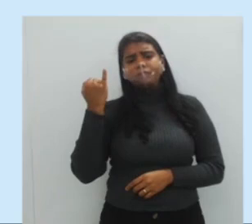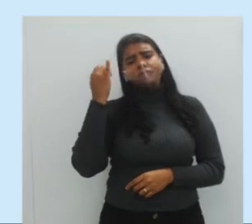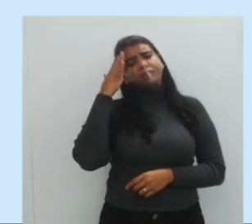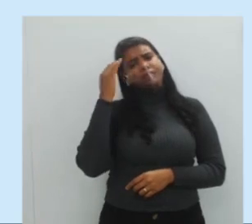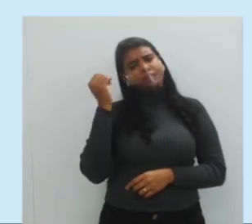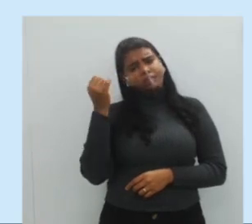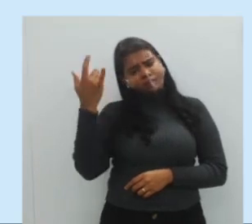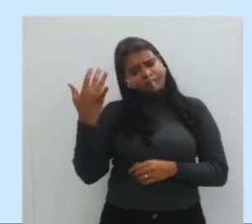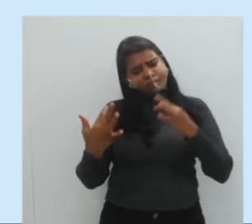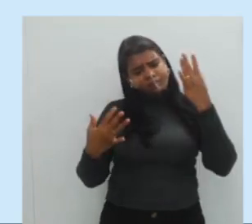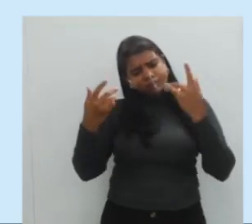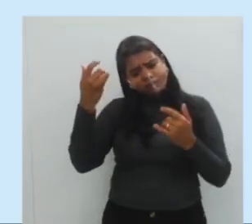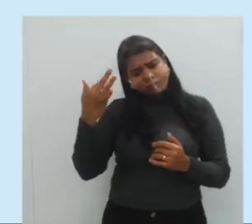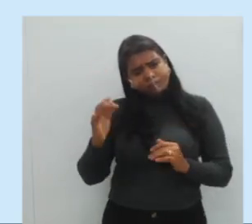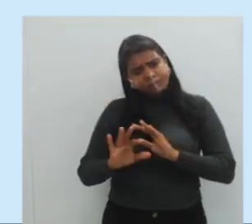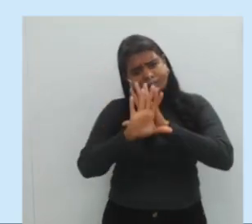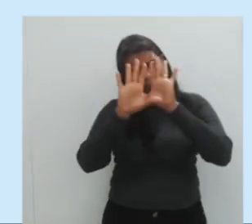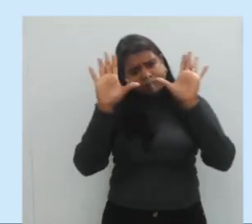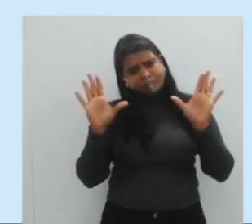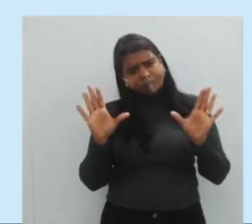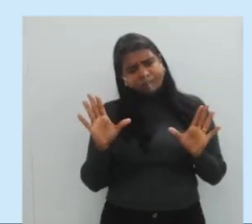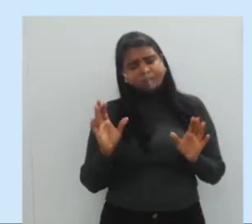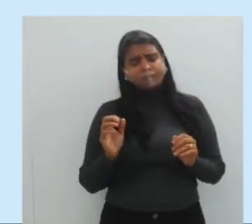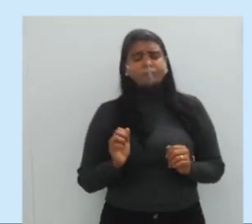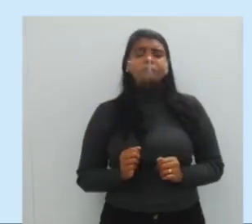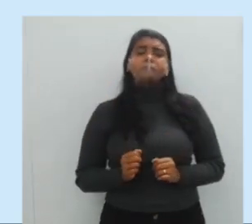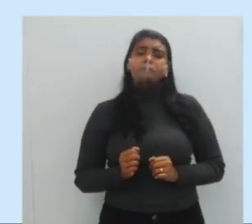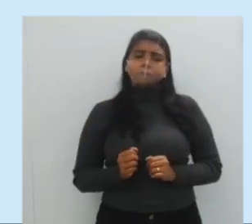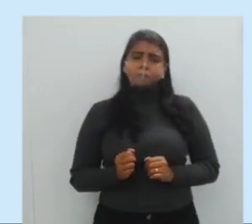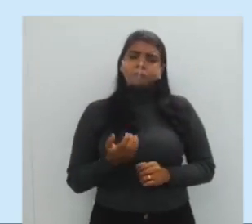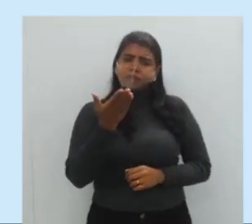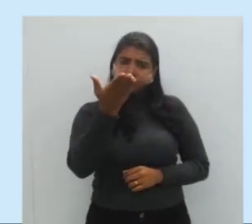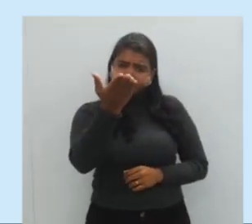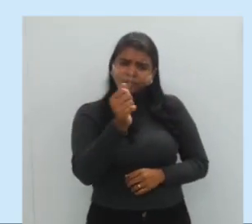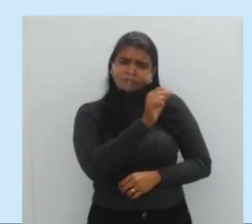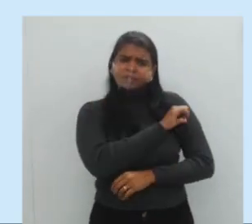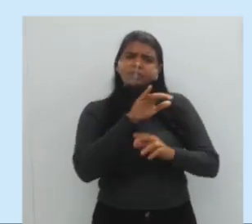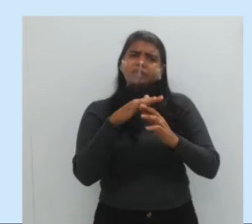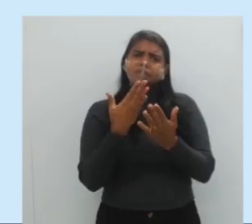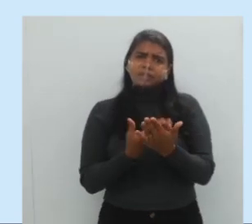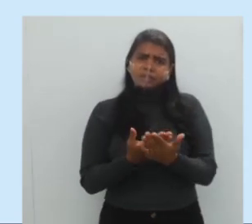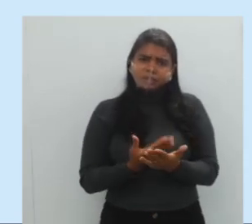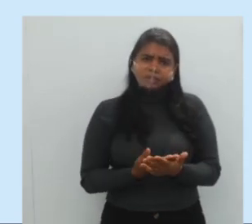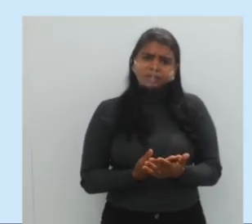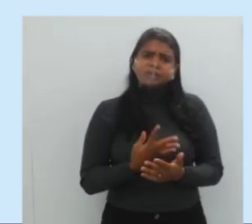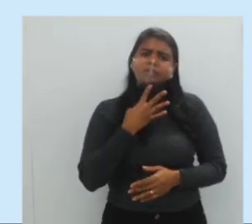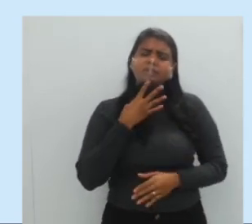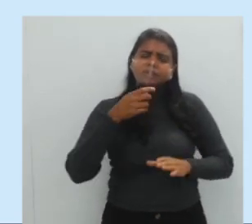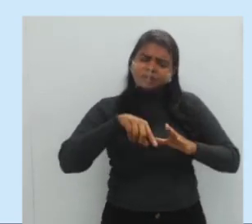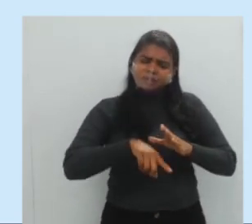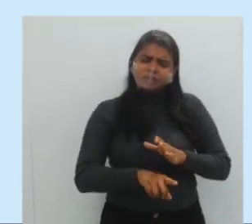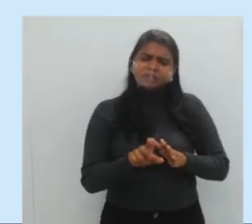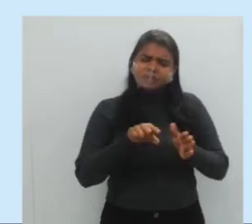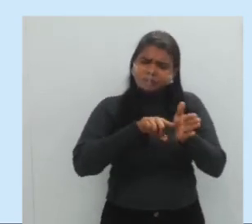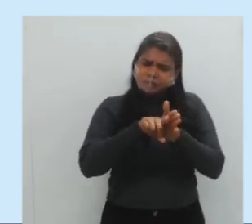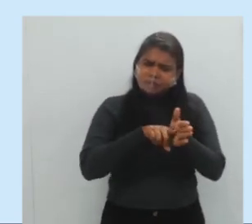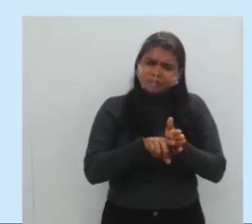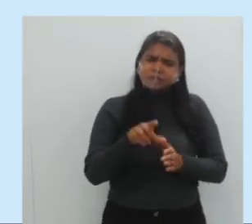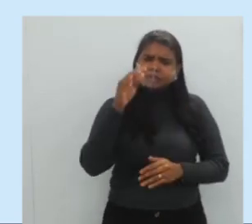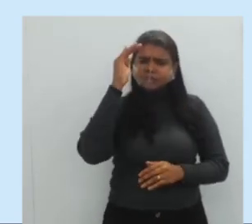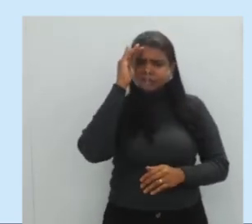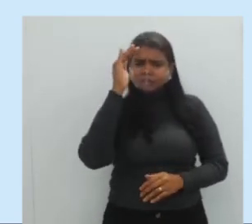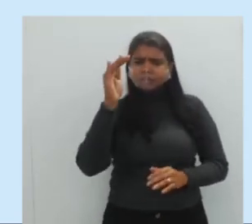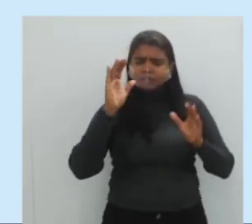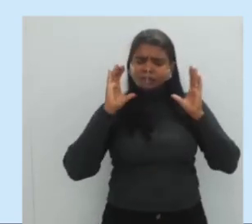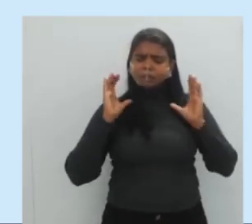isso. A narrativa, embora seja uma visão geral, é importante que você, estudante, tenha conhecimento, certo?